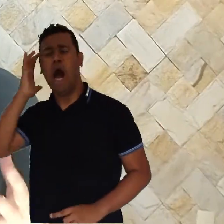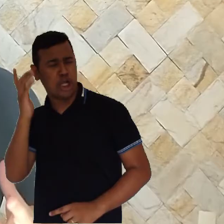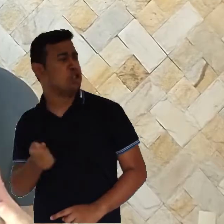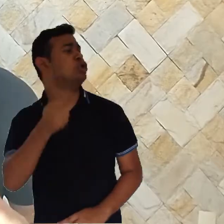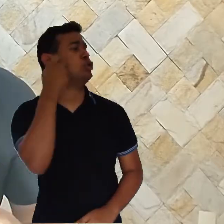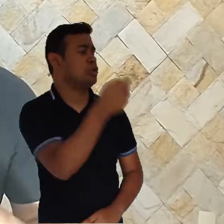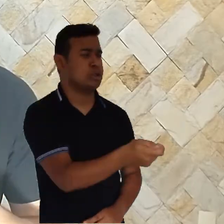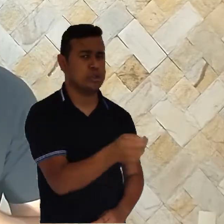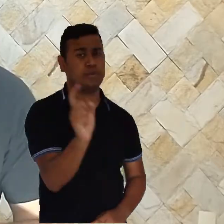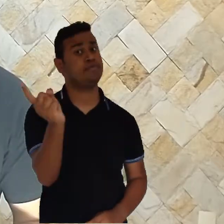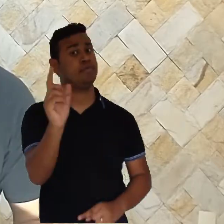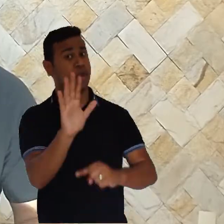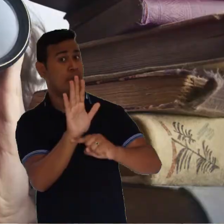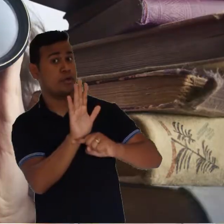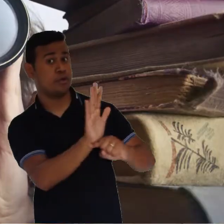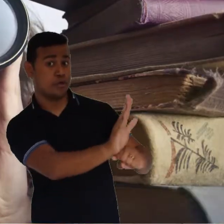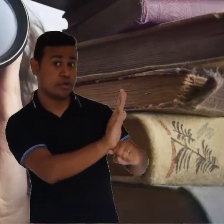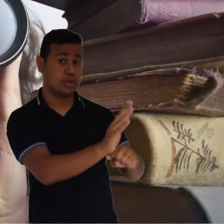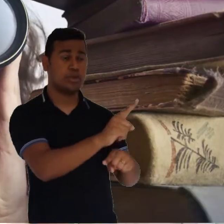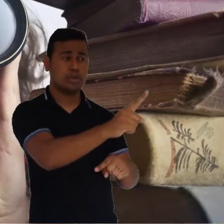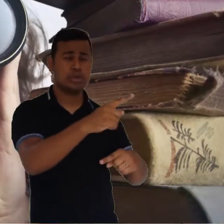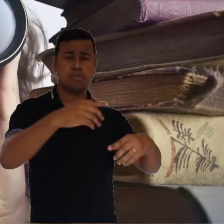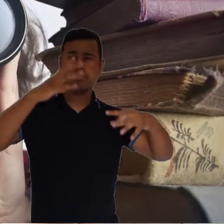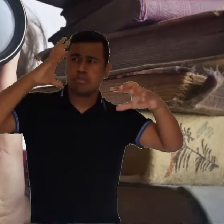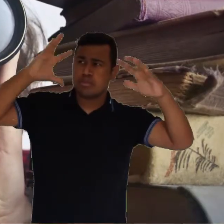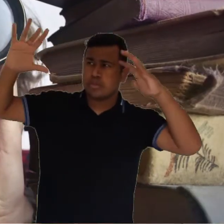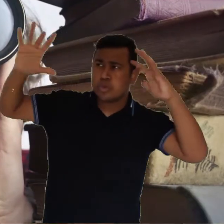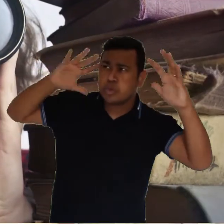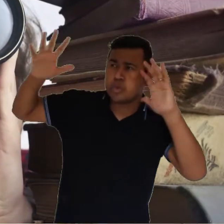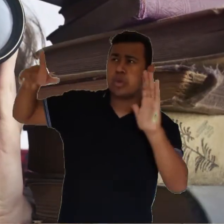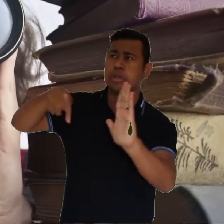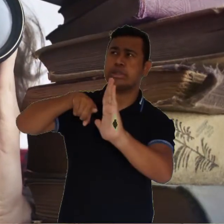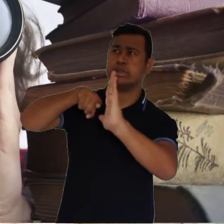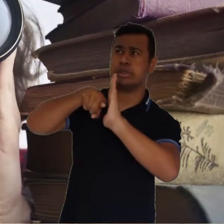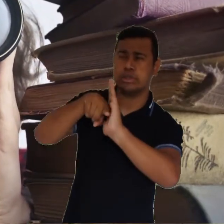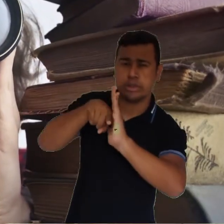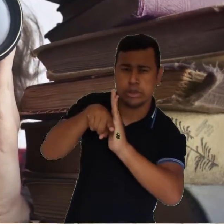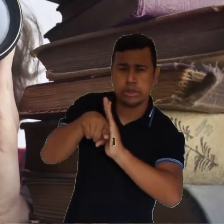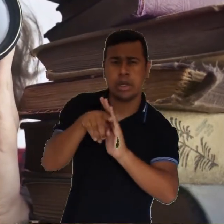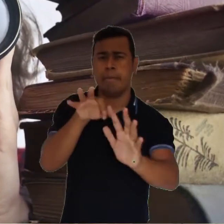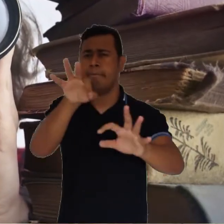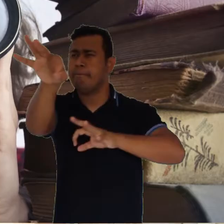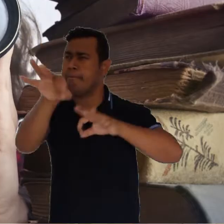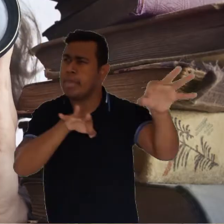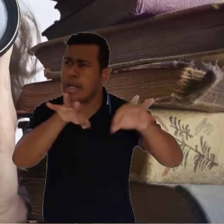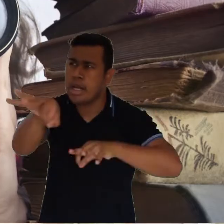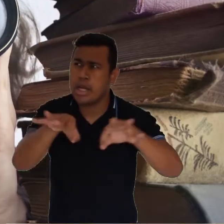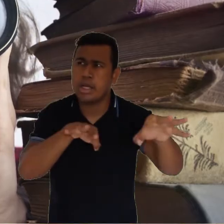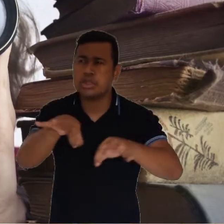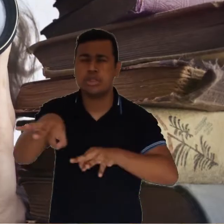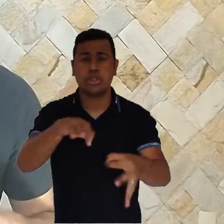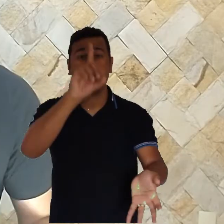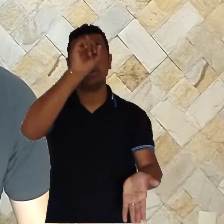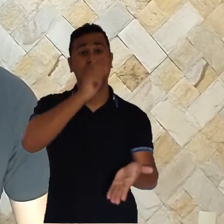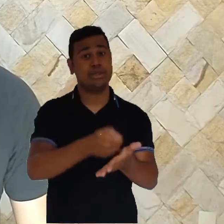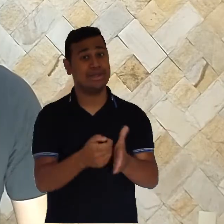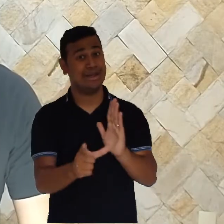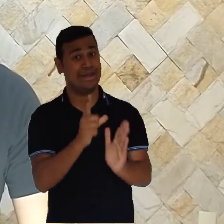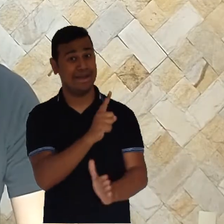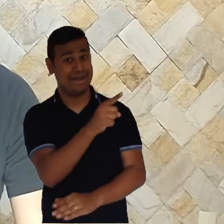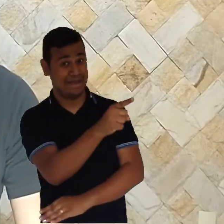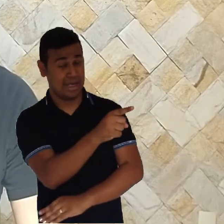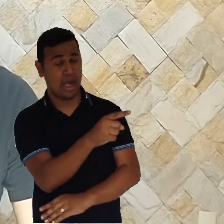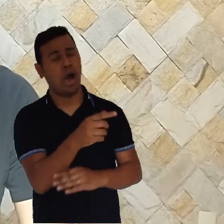sim auxiliá-lo a elaborar, questionar, investigar e planejar antes de tomar suas decisões, é